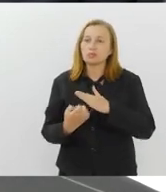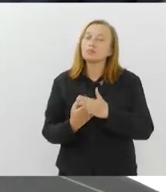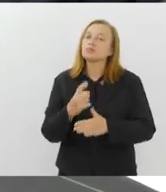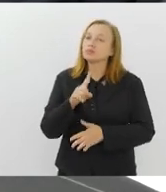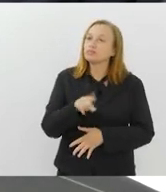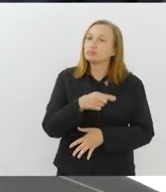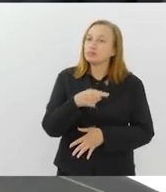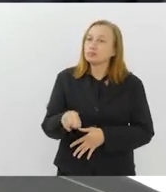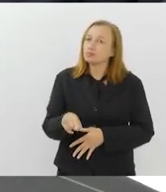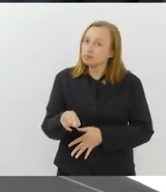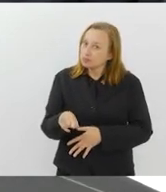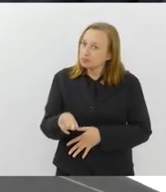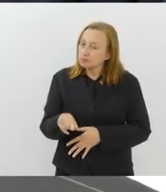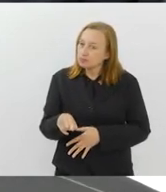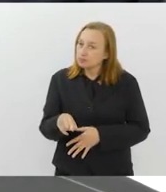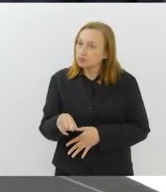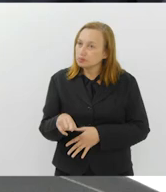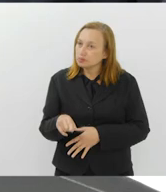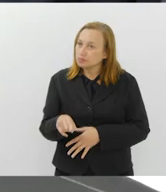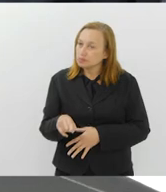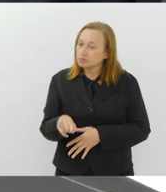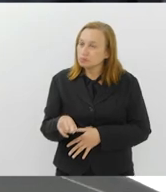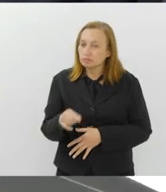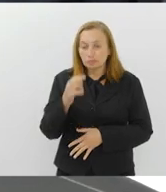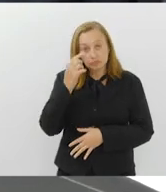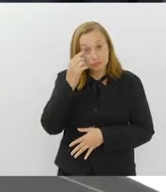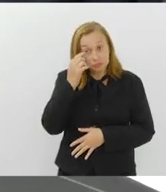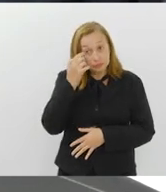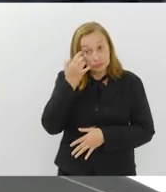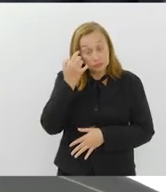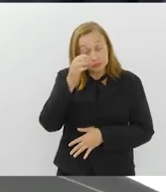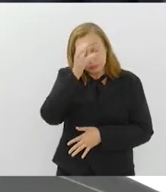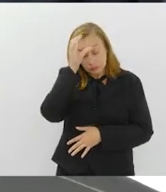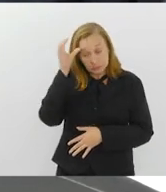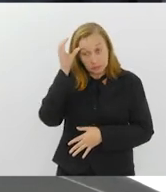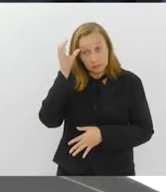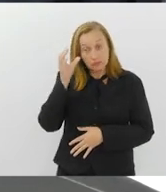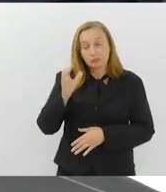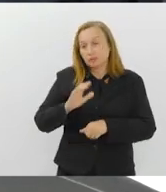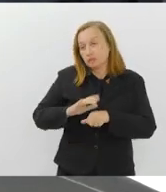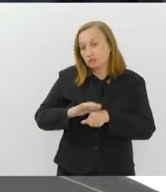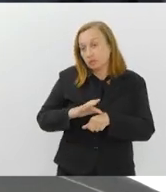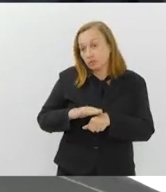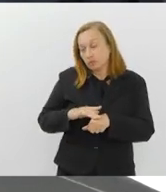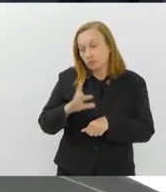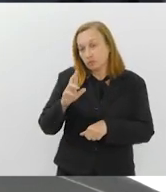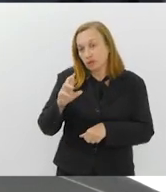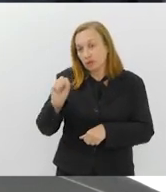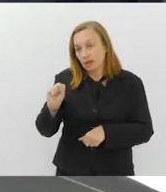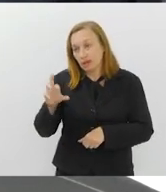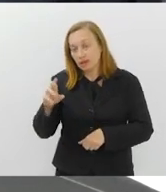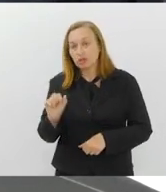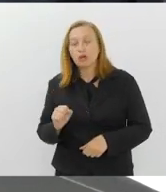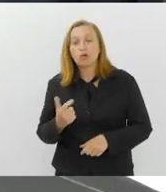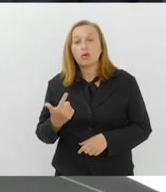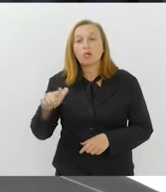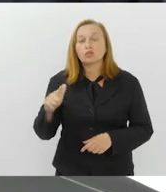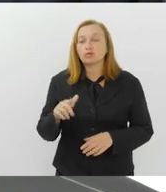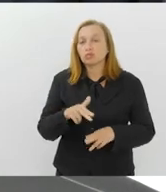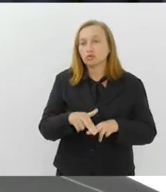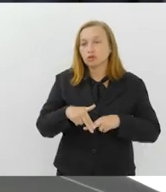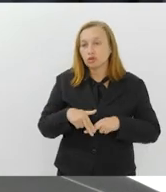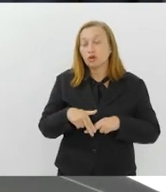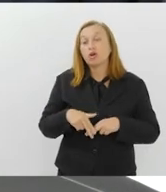cancelamento de beneficiário por questão de PSD, doenças raras ou qualquer outro motivo. Os motivos